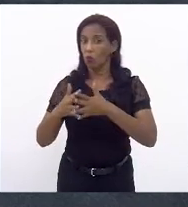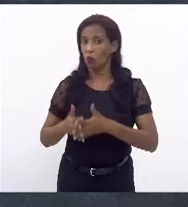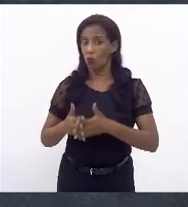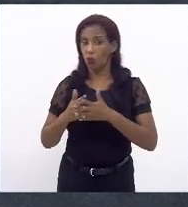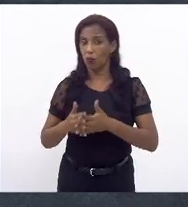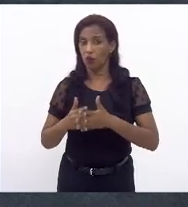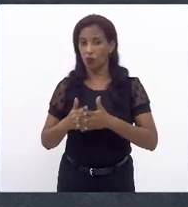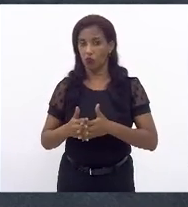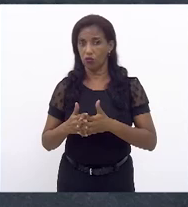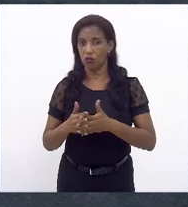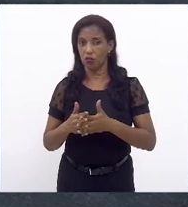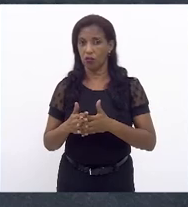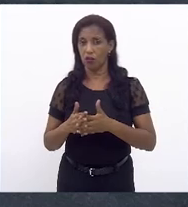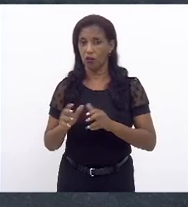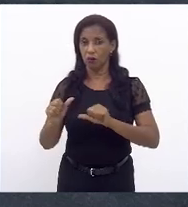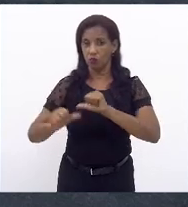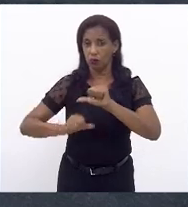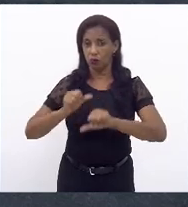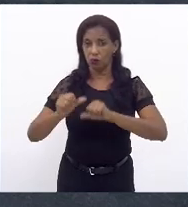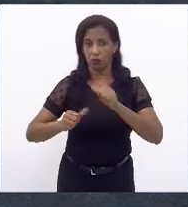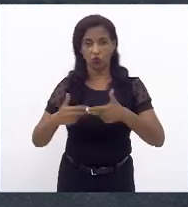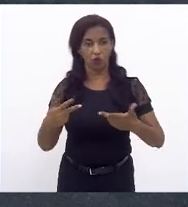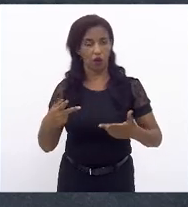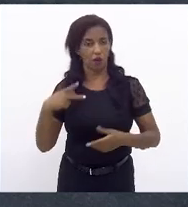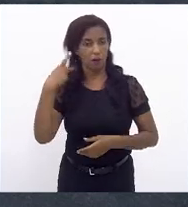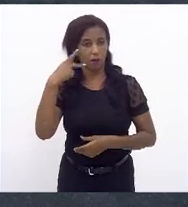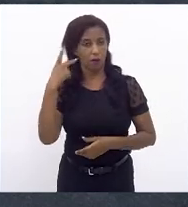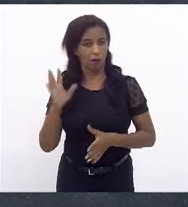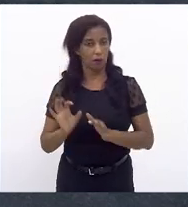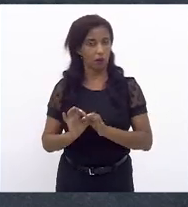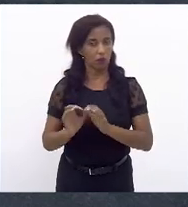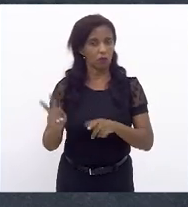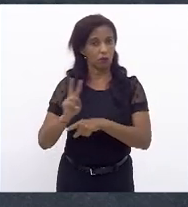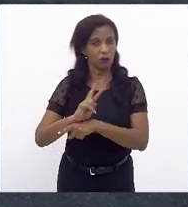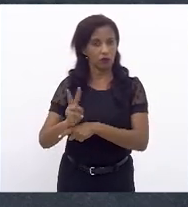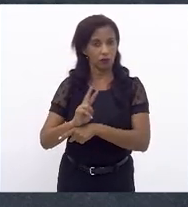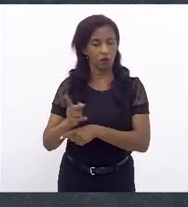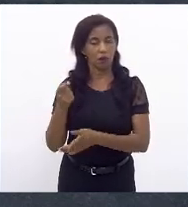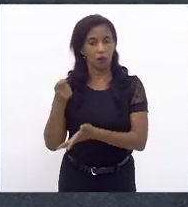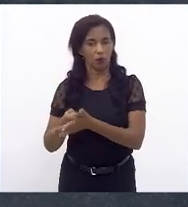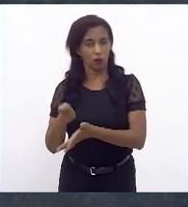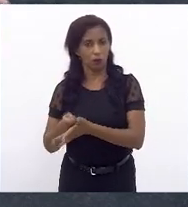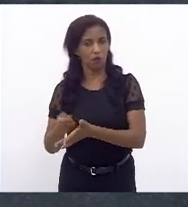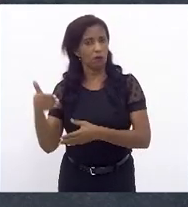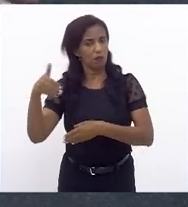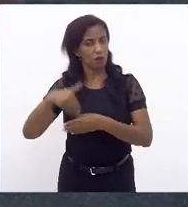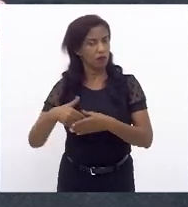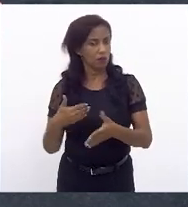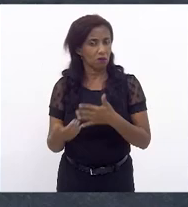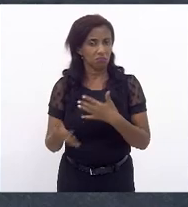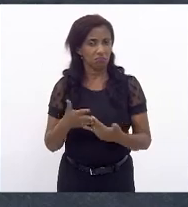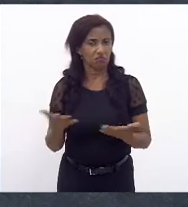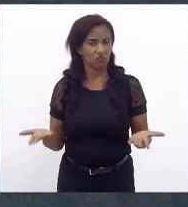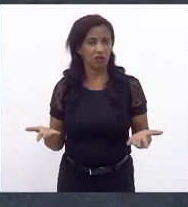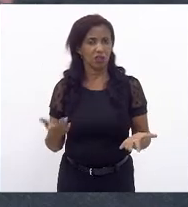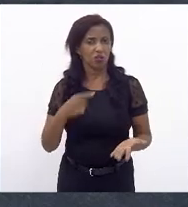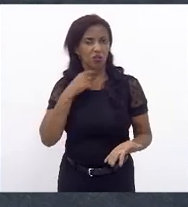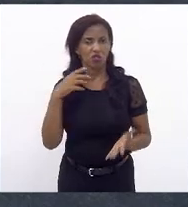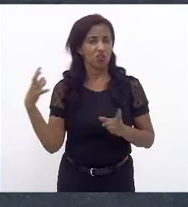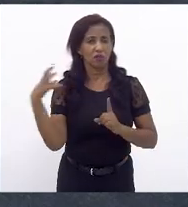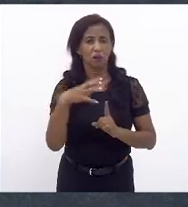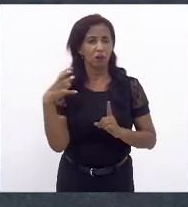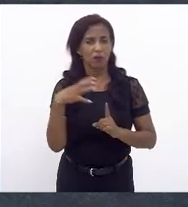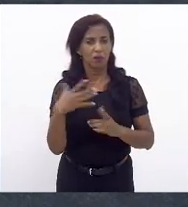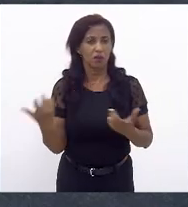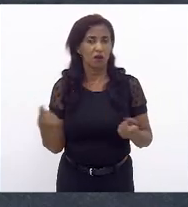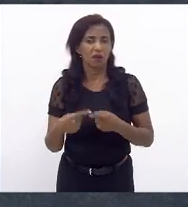com subserviência. O parlamento tem autonomia para fiscalizar, para cobrar e para votar como quiser. Não adianta fazer pressão,